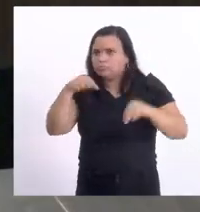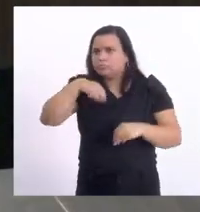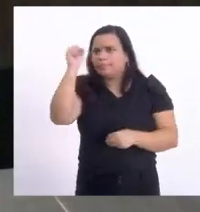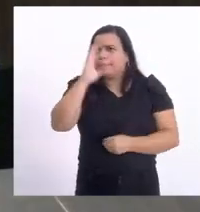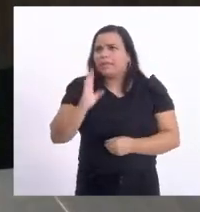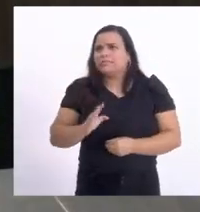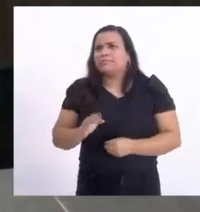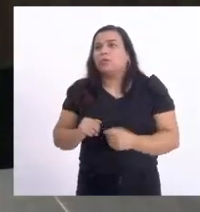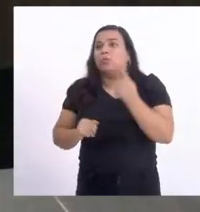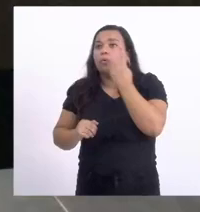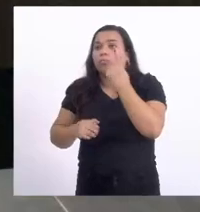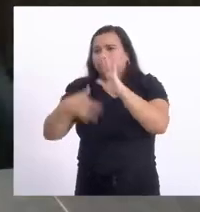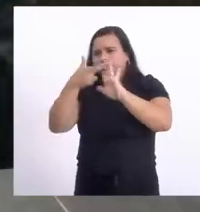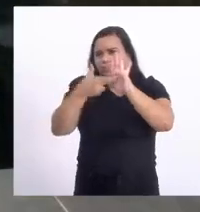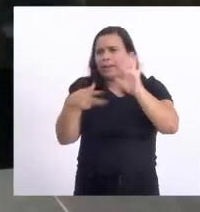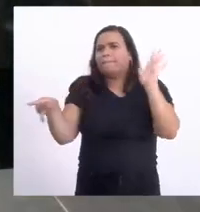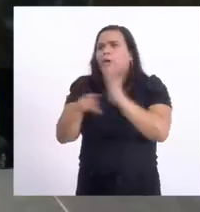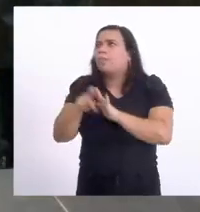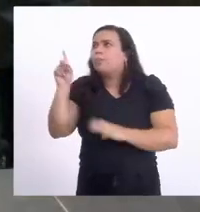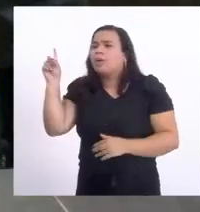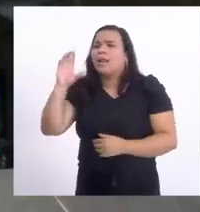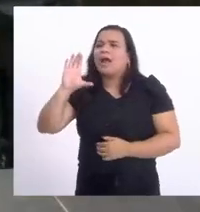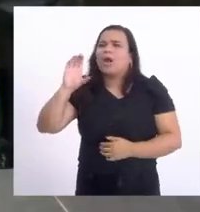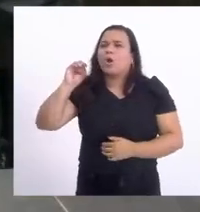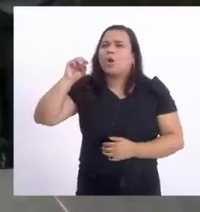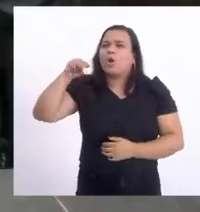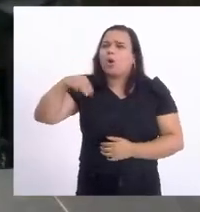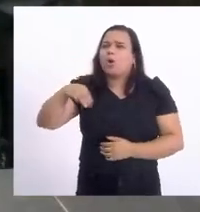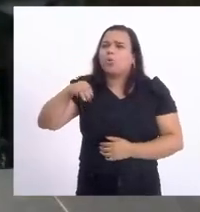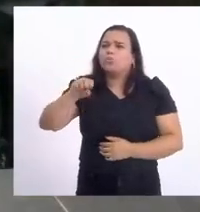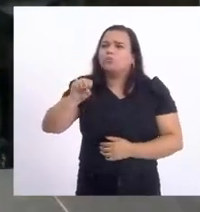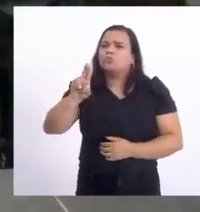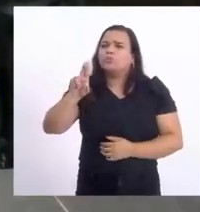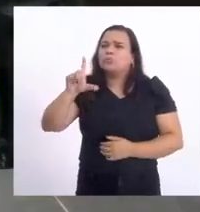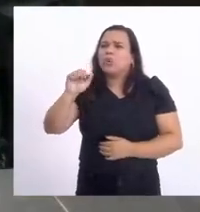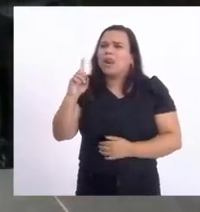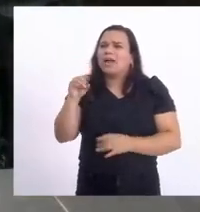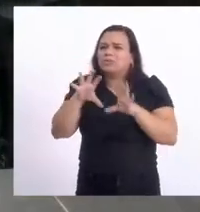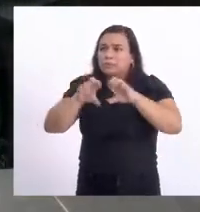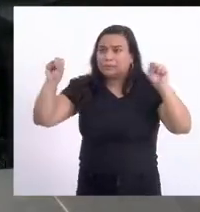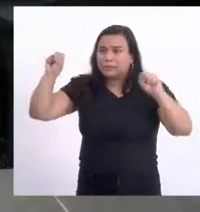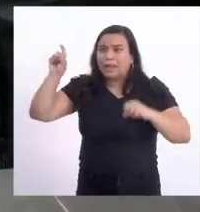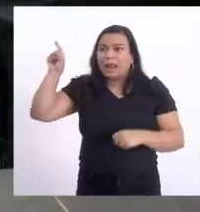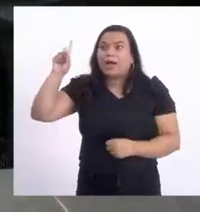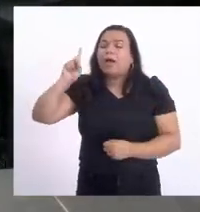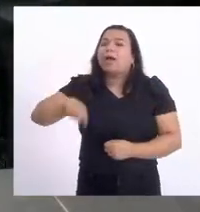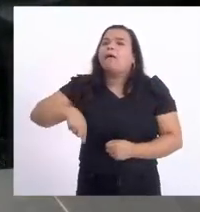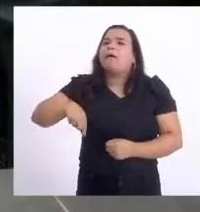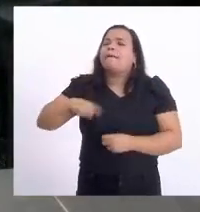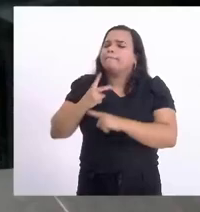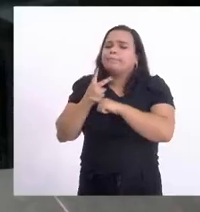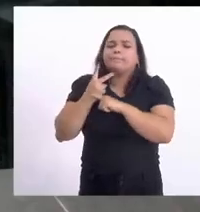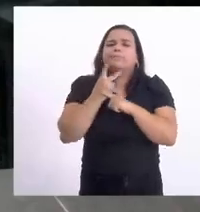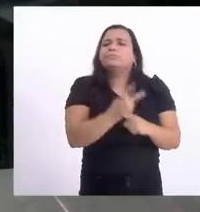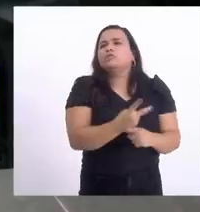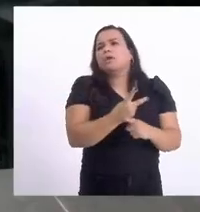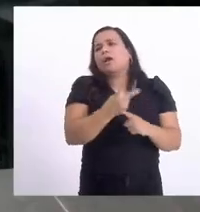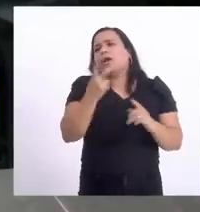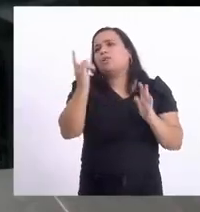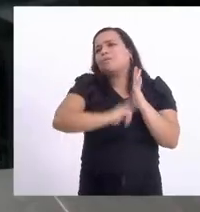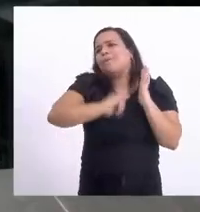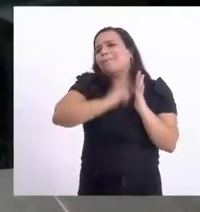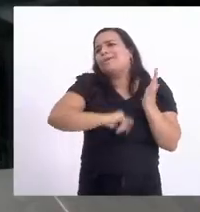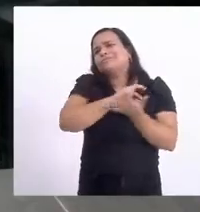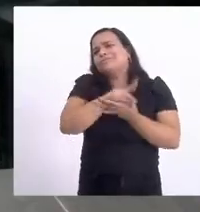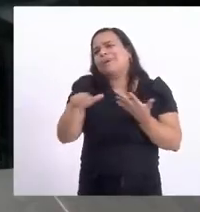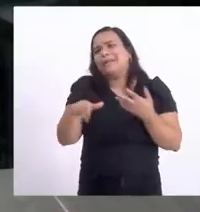do consulado era que ele buscasse um documento na sua terra, da onde ele fugiu. Então, parabéns pelo seu